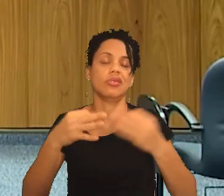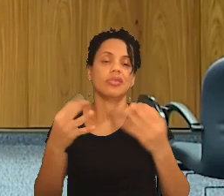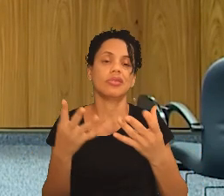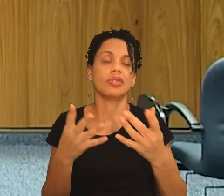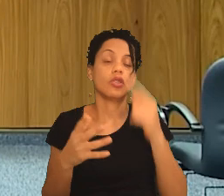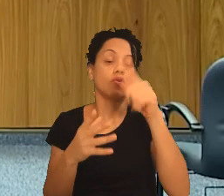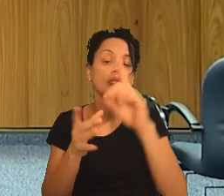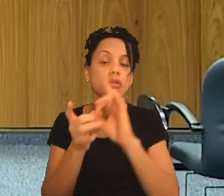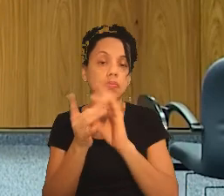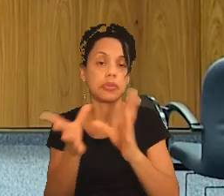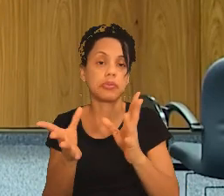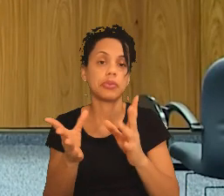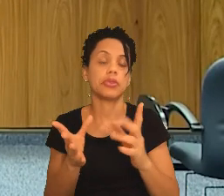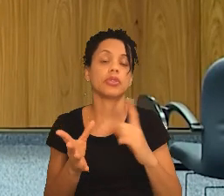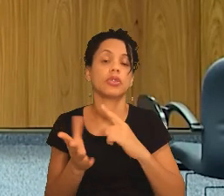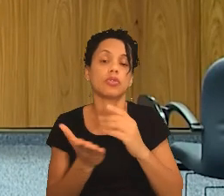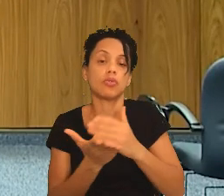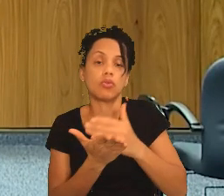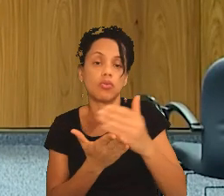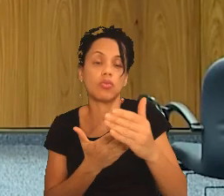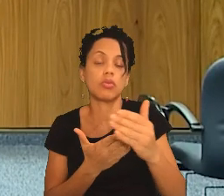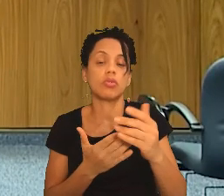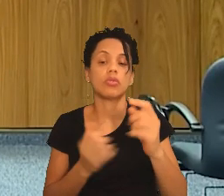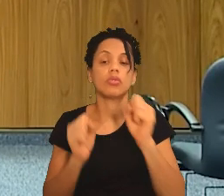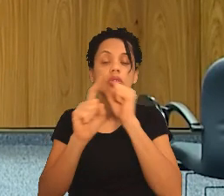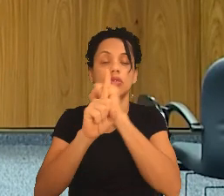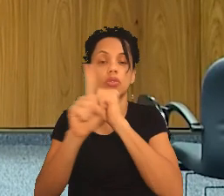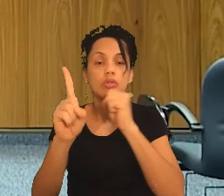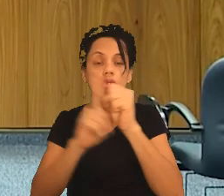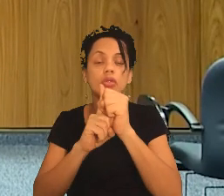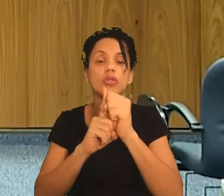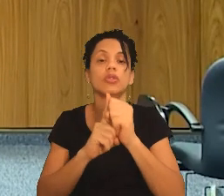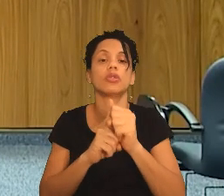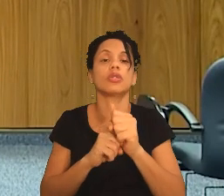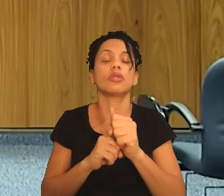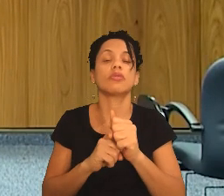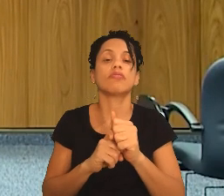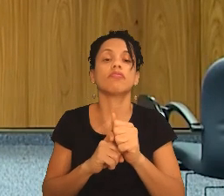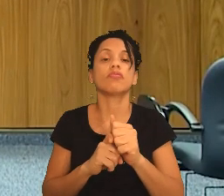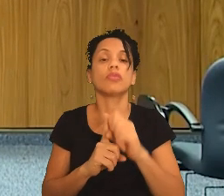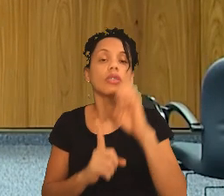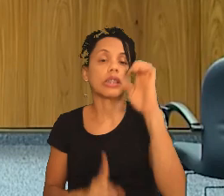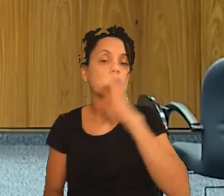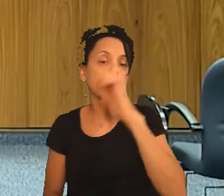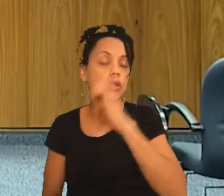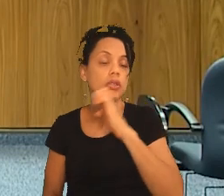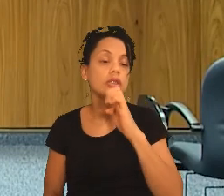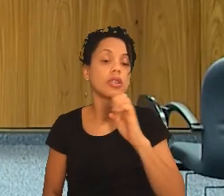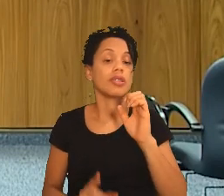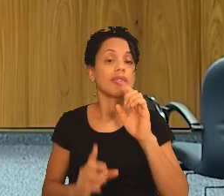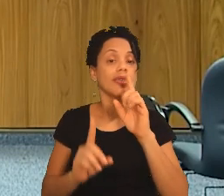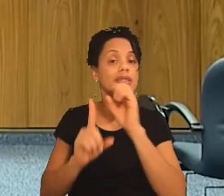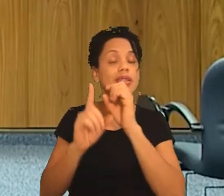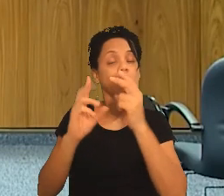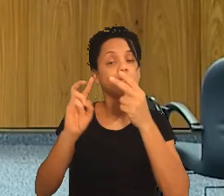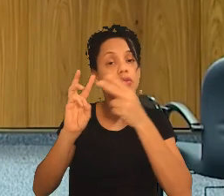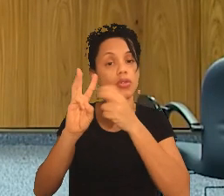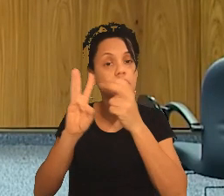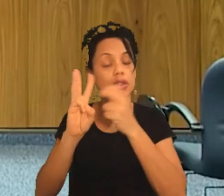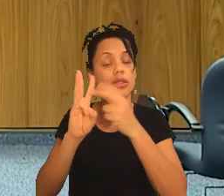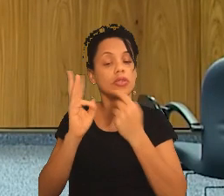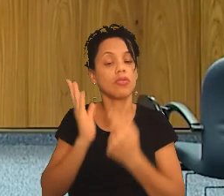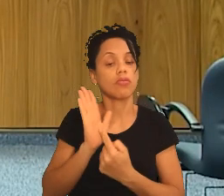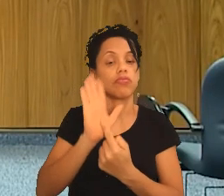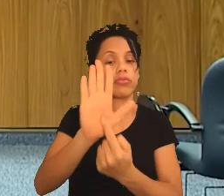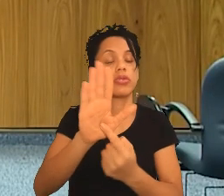transformaram, felizmente, em que você abre, né, e você garante um novo regime jurídico aos indígenas e que você